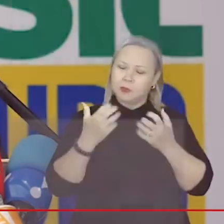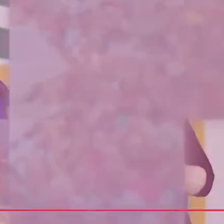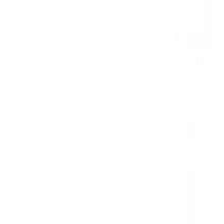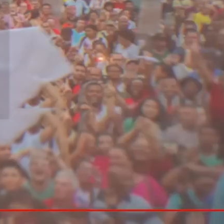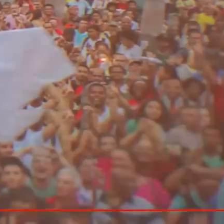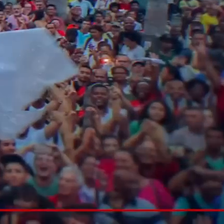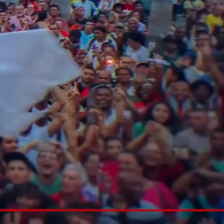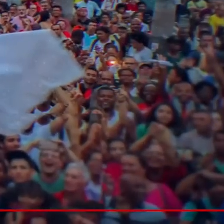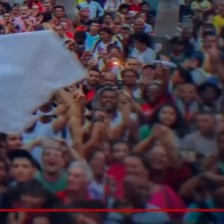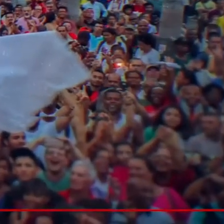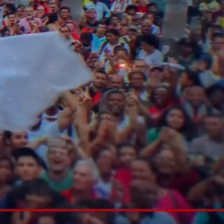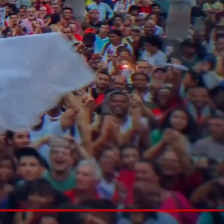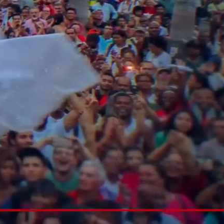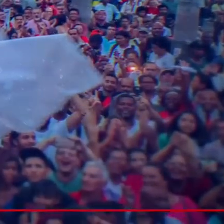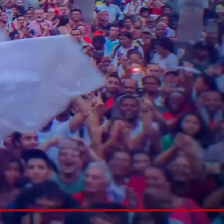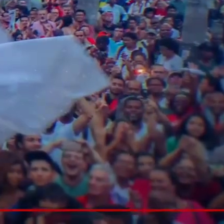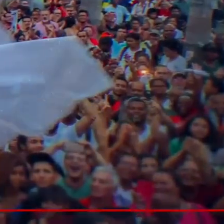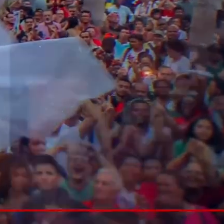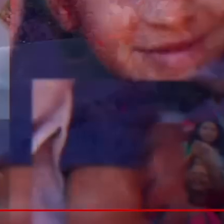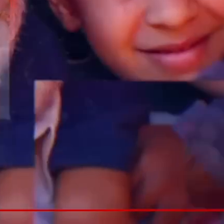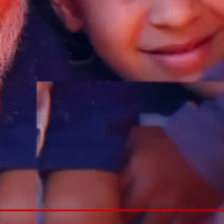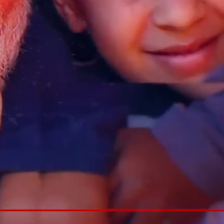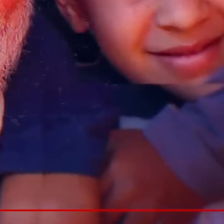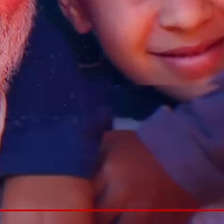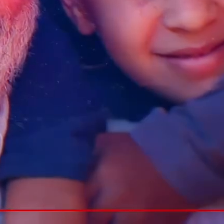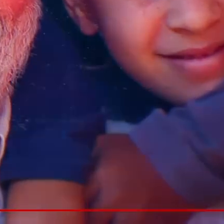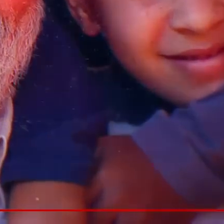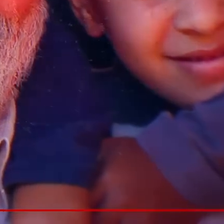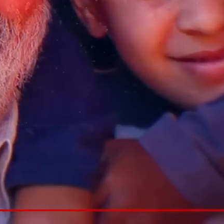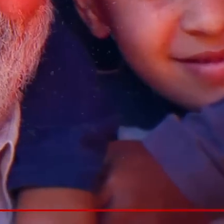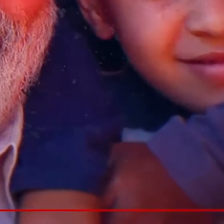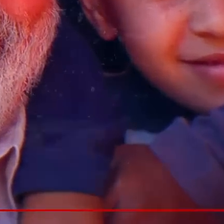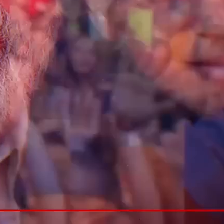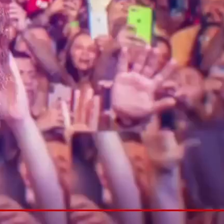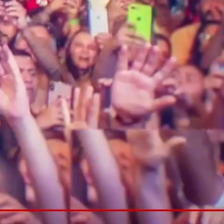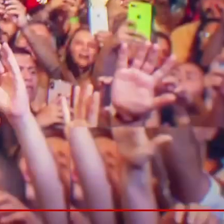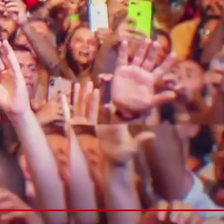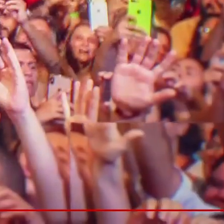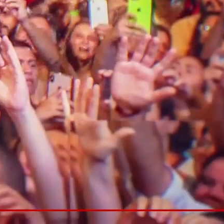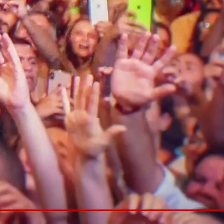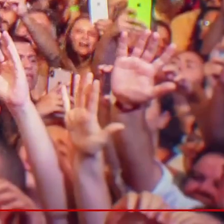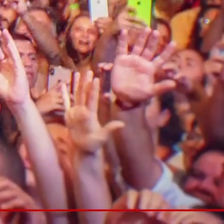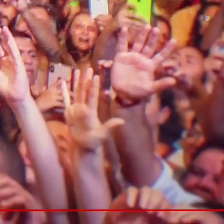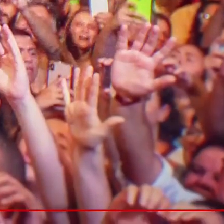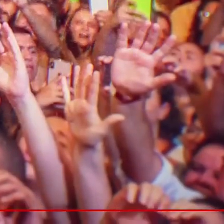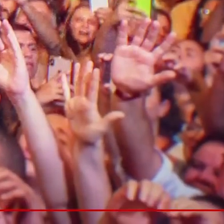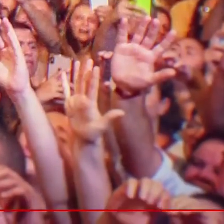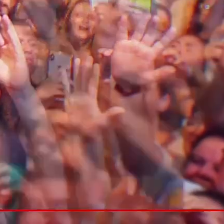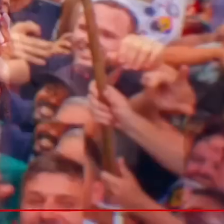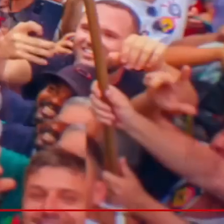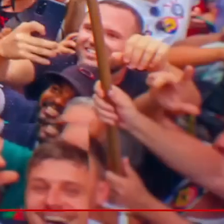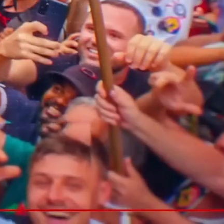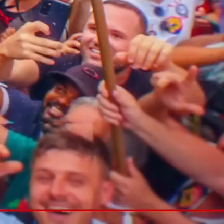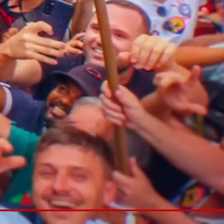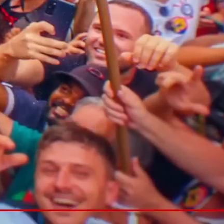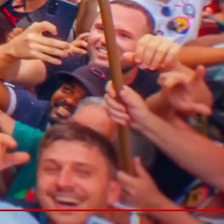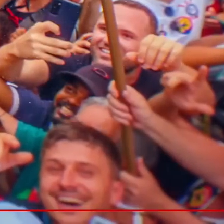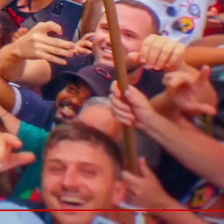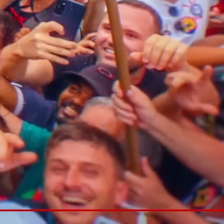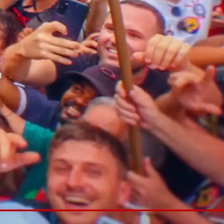missão. Lula, presidente. Da perseguição política à esperança renovada. Episódio